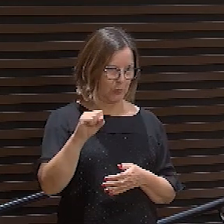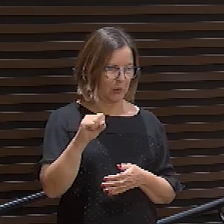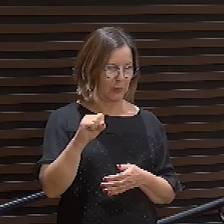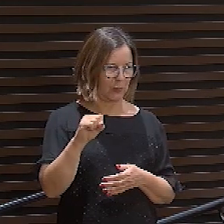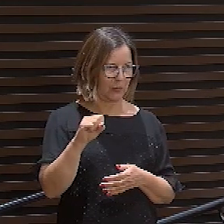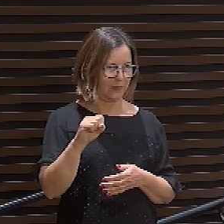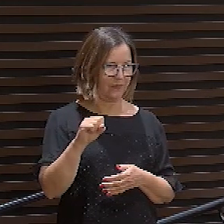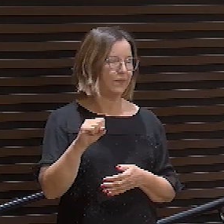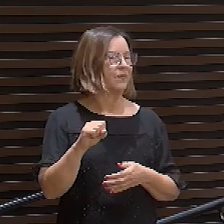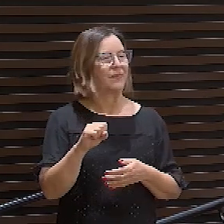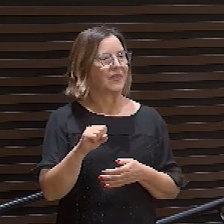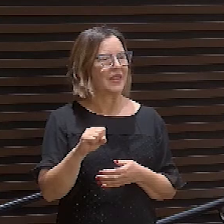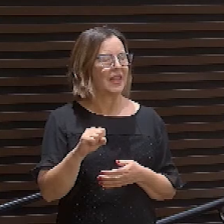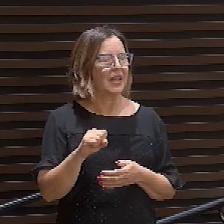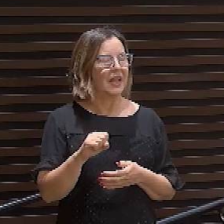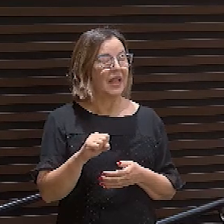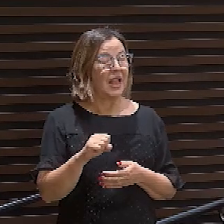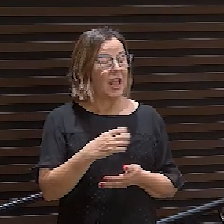Abel morre.